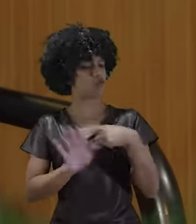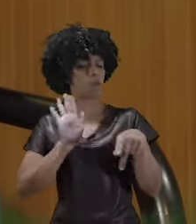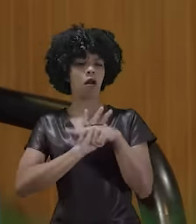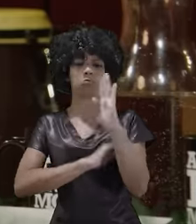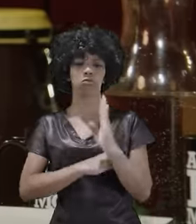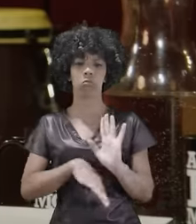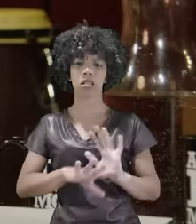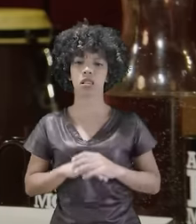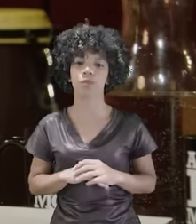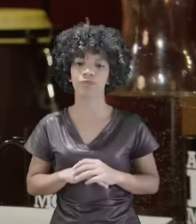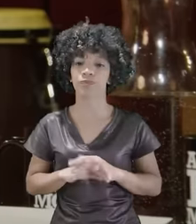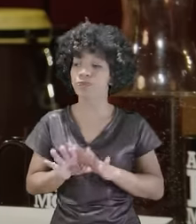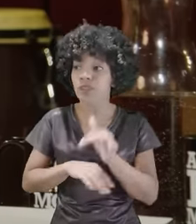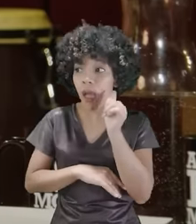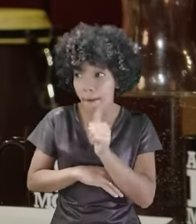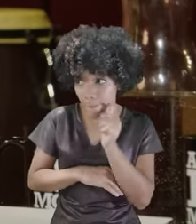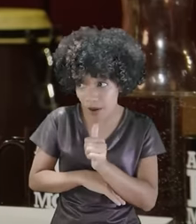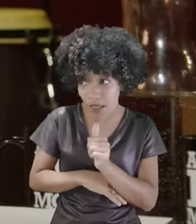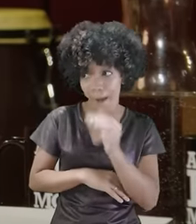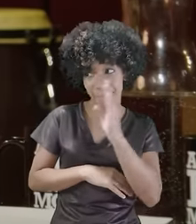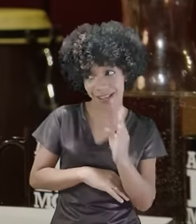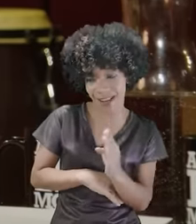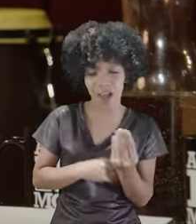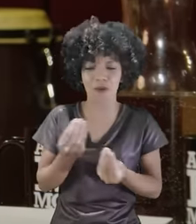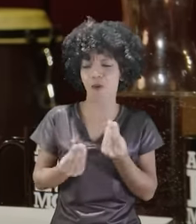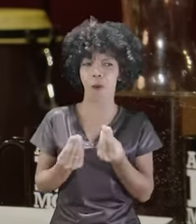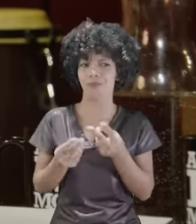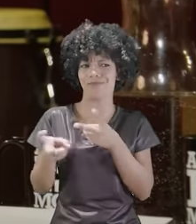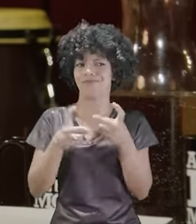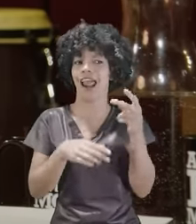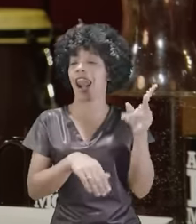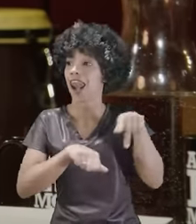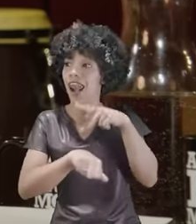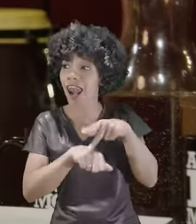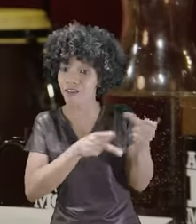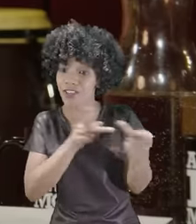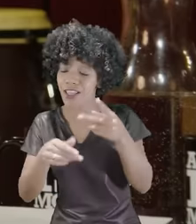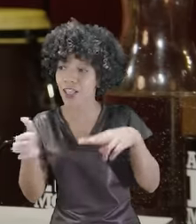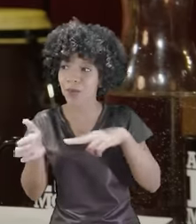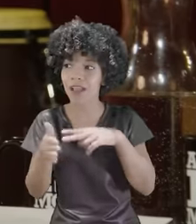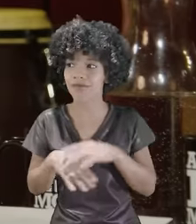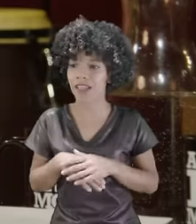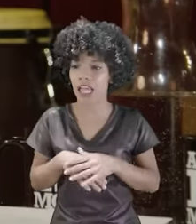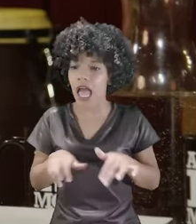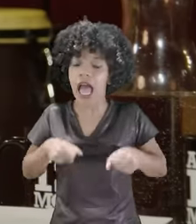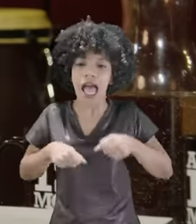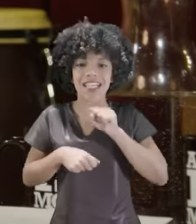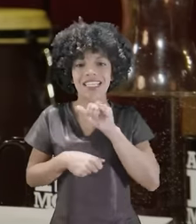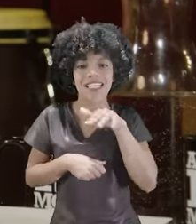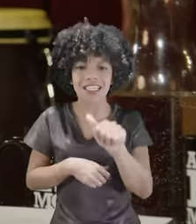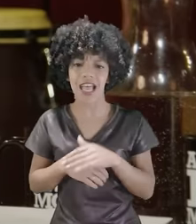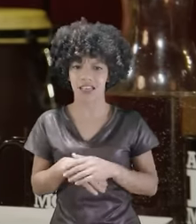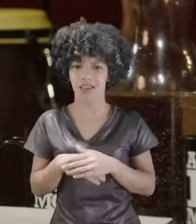acostumados assim uma mulher uma mulher brasileira na Síria seria como esse olhar assim você acha uma mulher que tem uma saia igual a saia